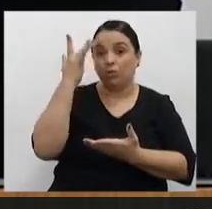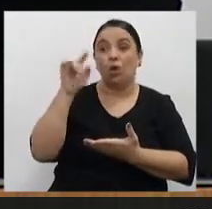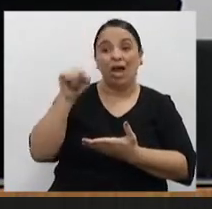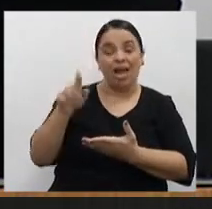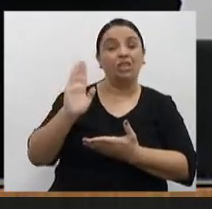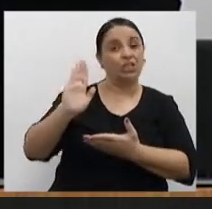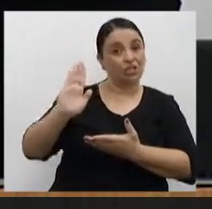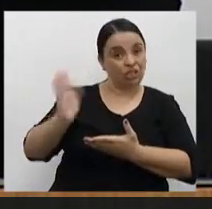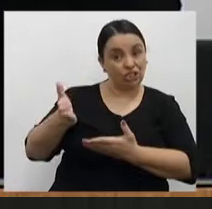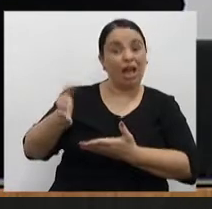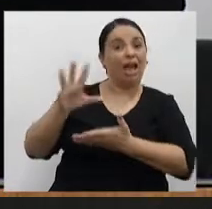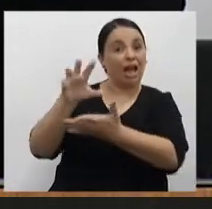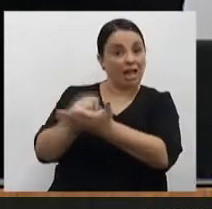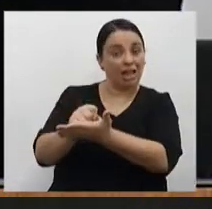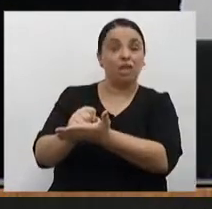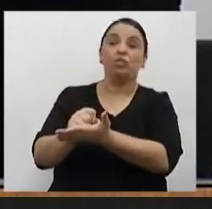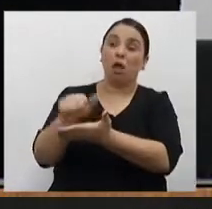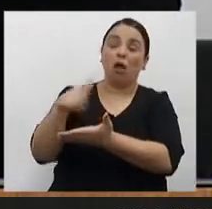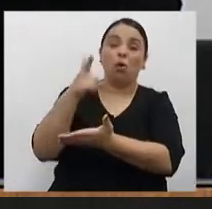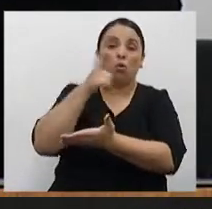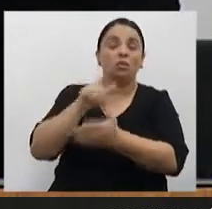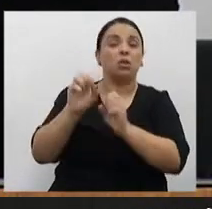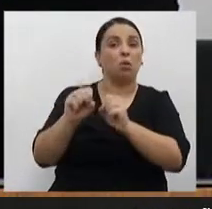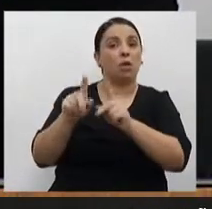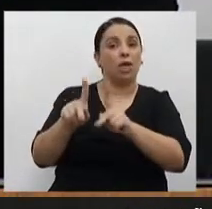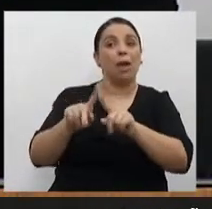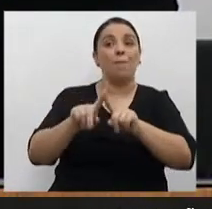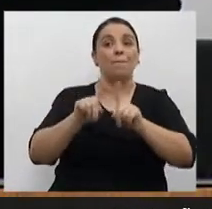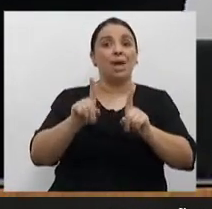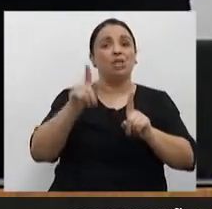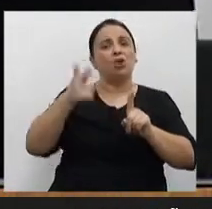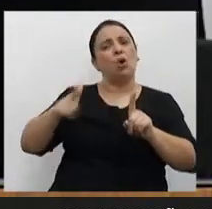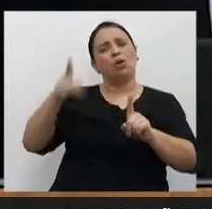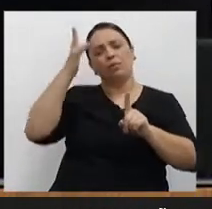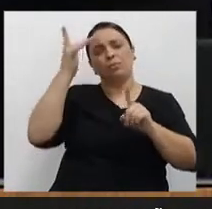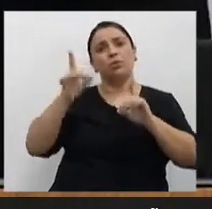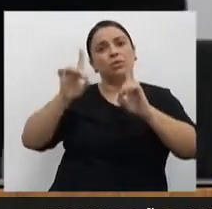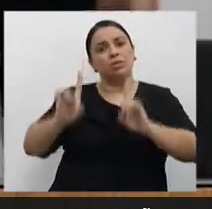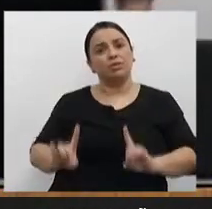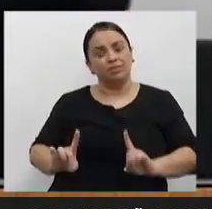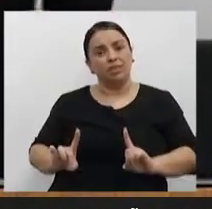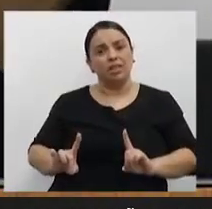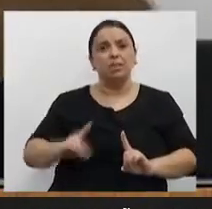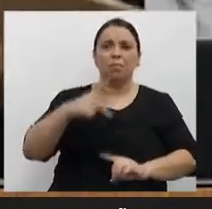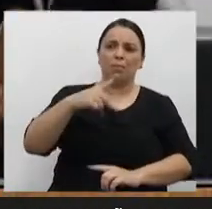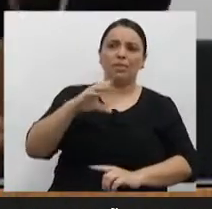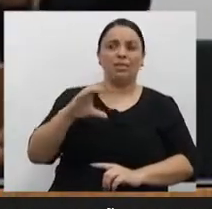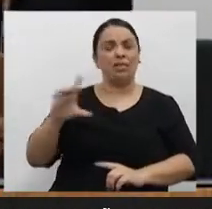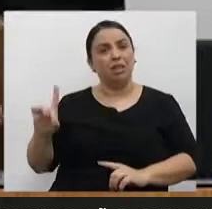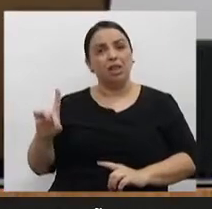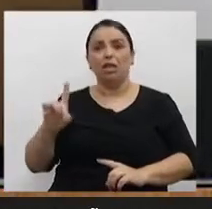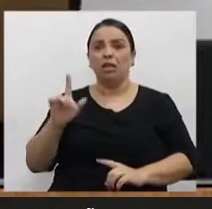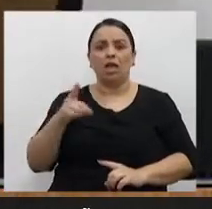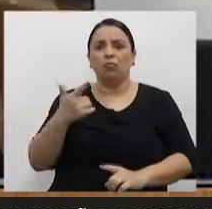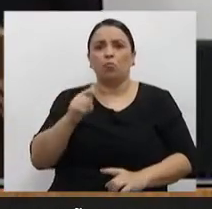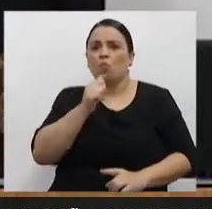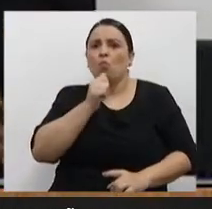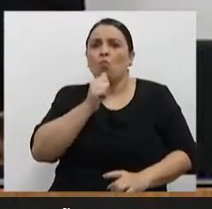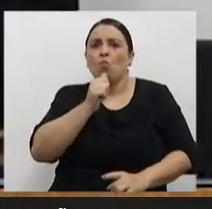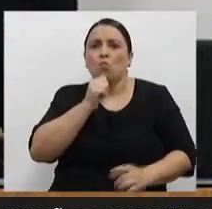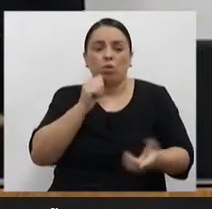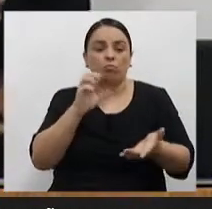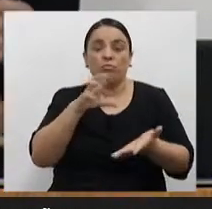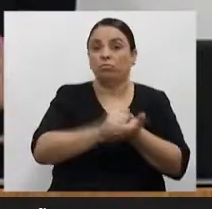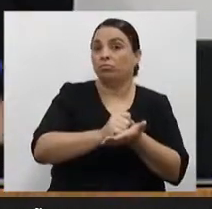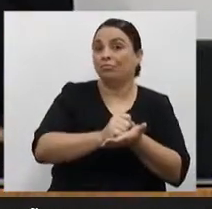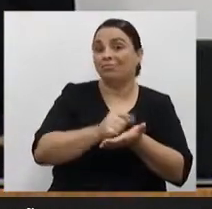BPC, as outras pessoas, né, que são do segmento dos PCDs, que não estão cadastrados, não vão receber a